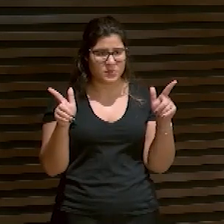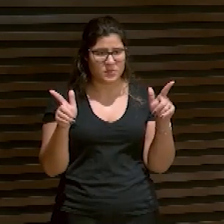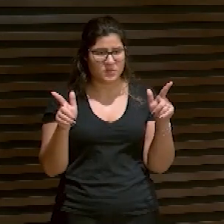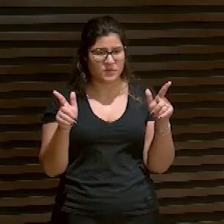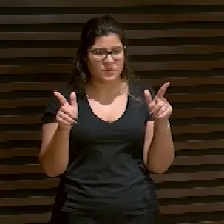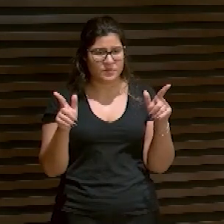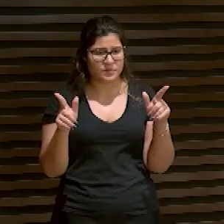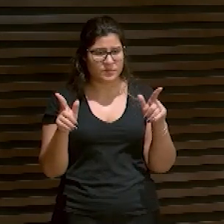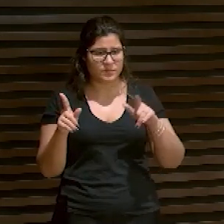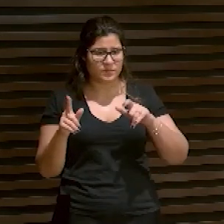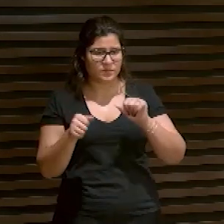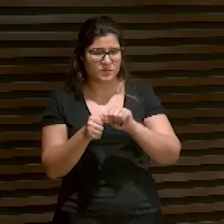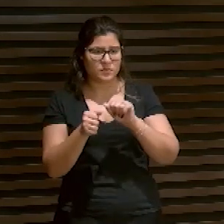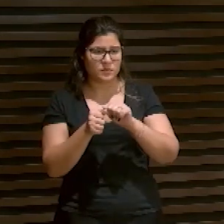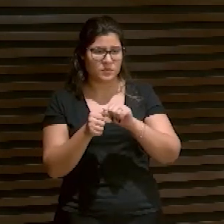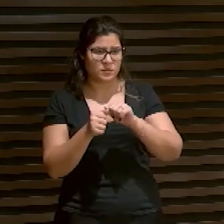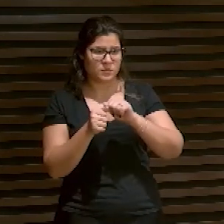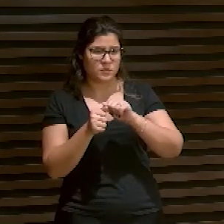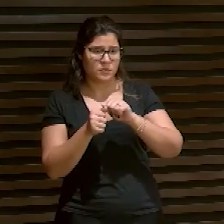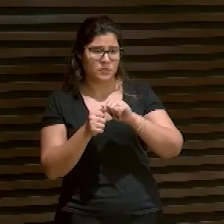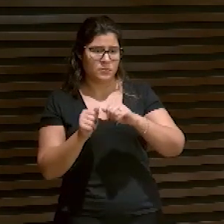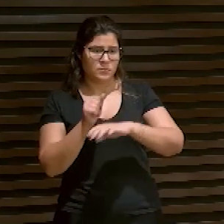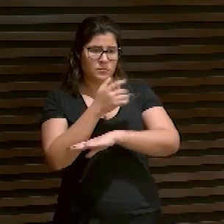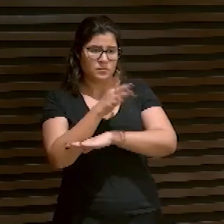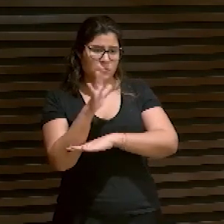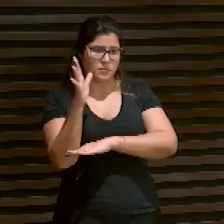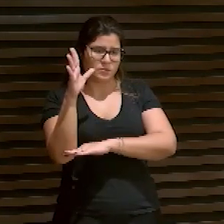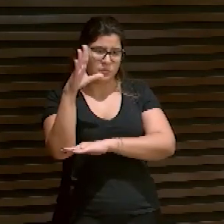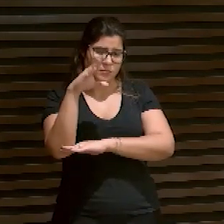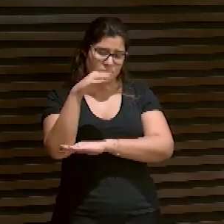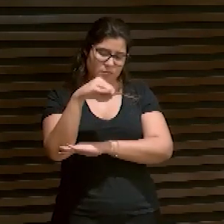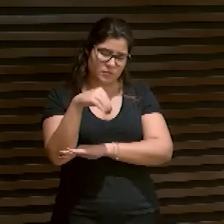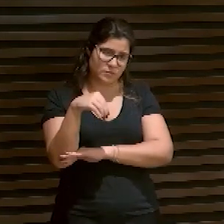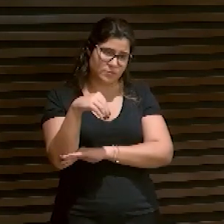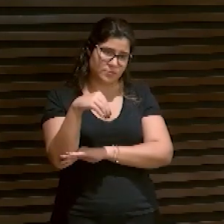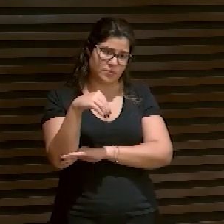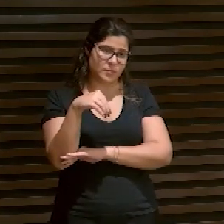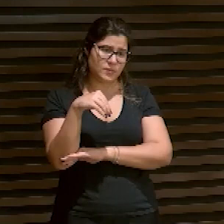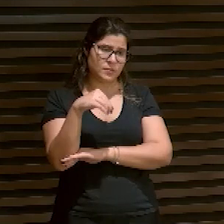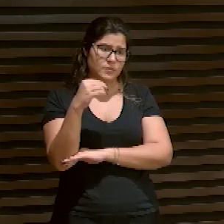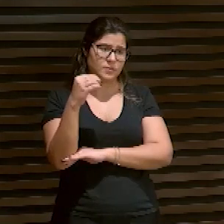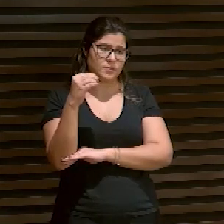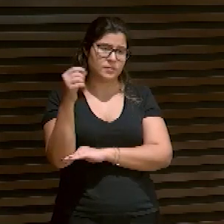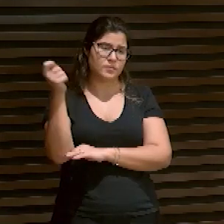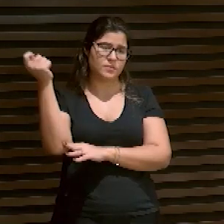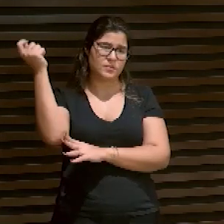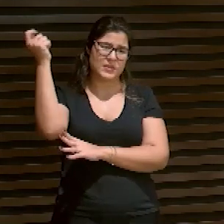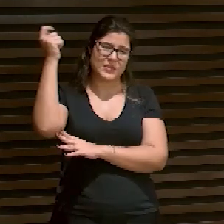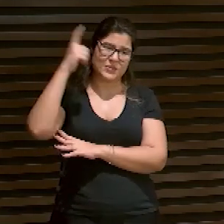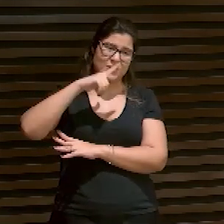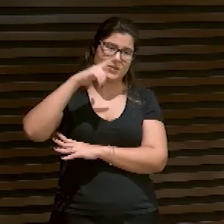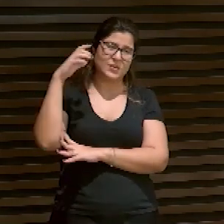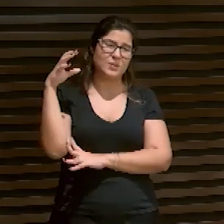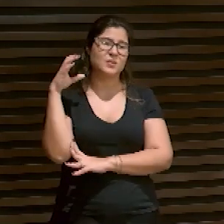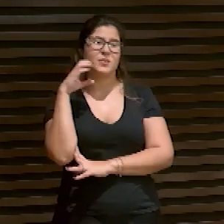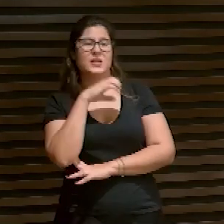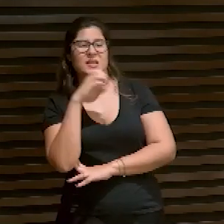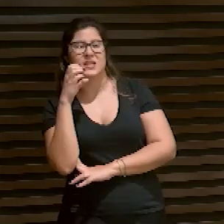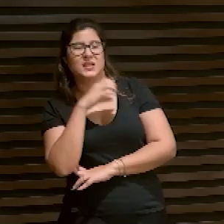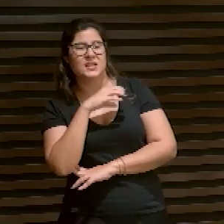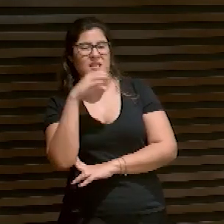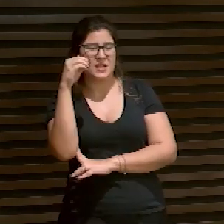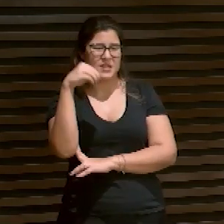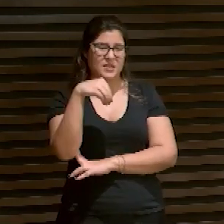secou. E nascendo o sol, Deus mandou um vento calmoso oriental. O sol bateu na cabeça de Jonas, de maneira